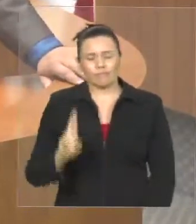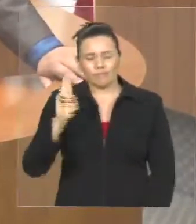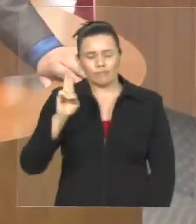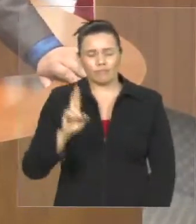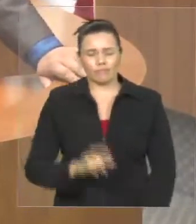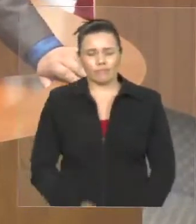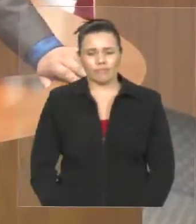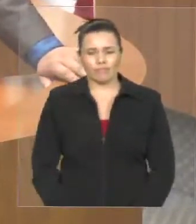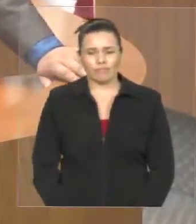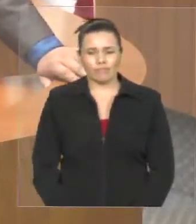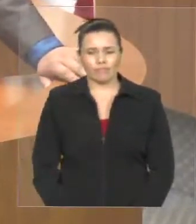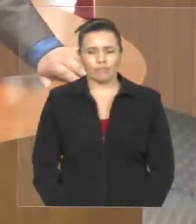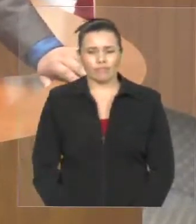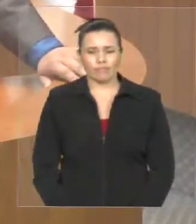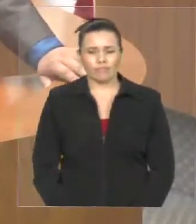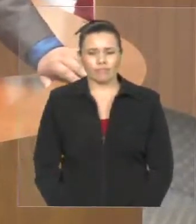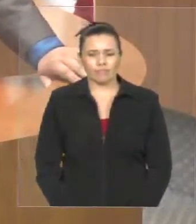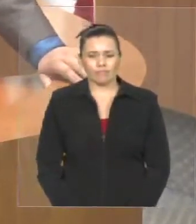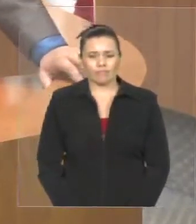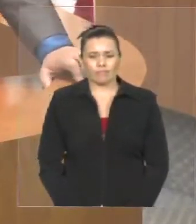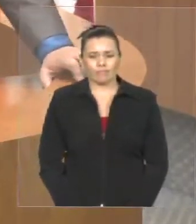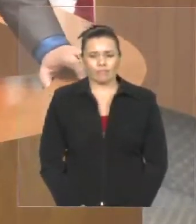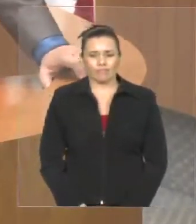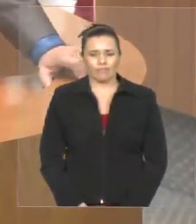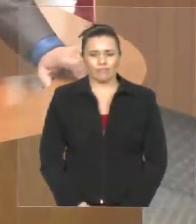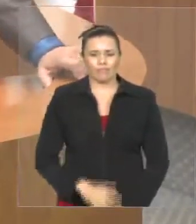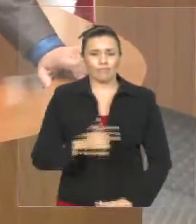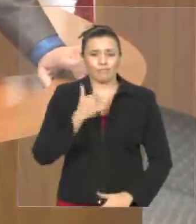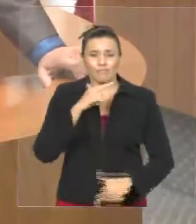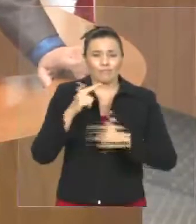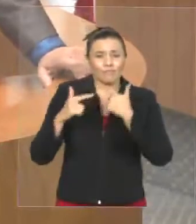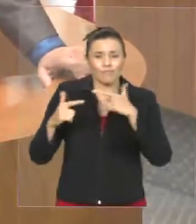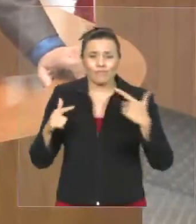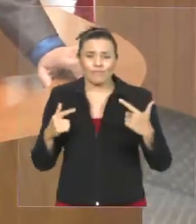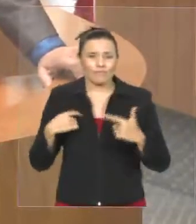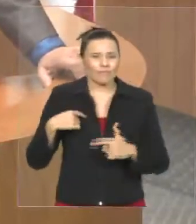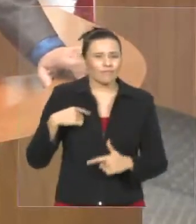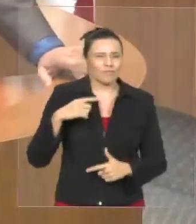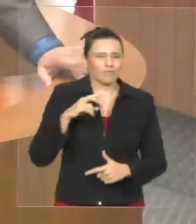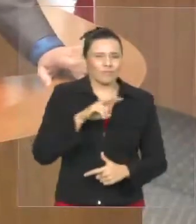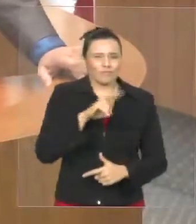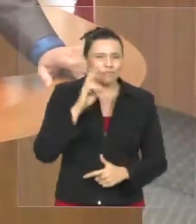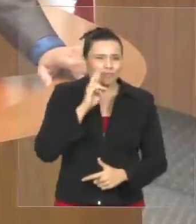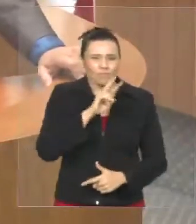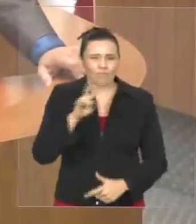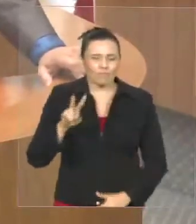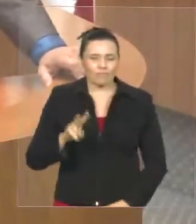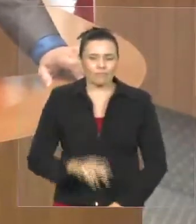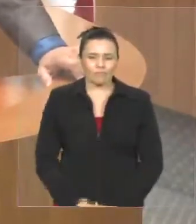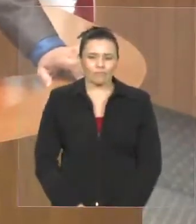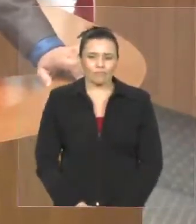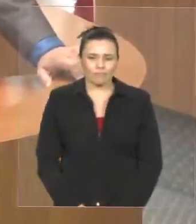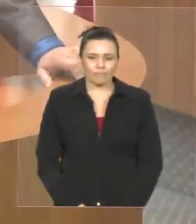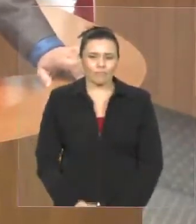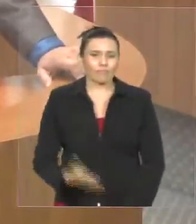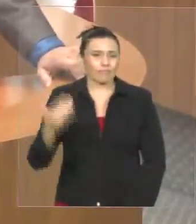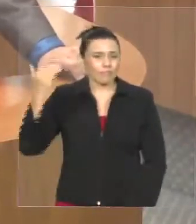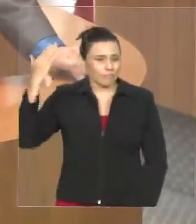de reais. Os sorrisos que hoje vêm, na época eram maiores